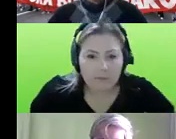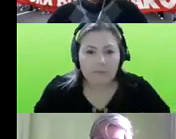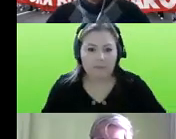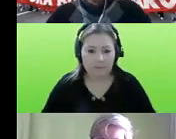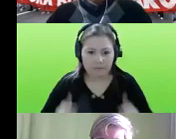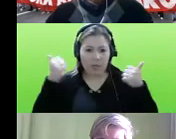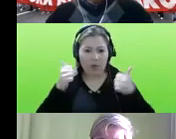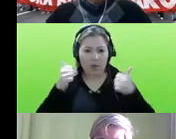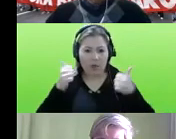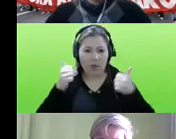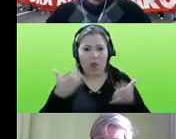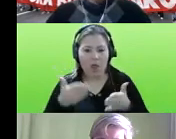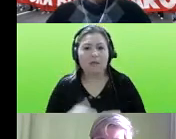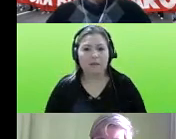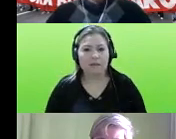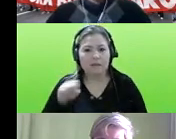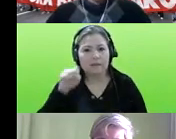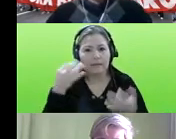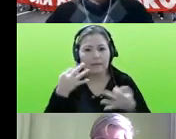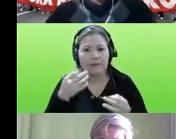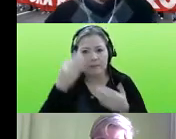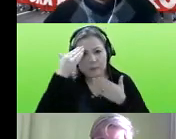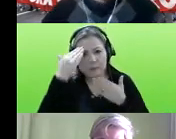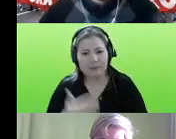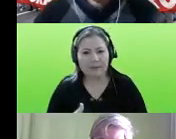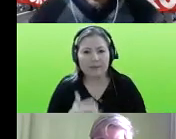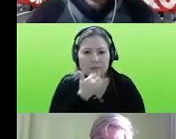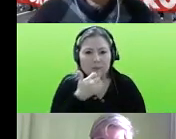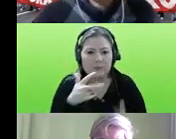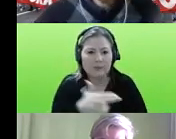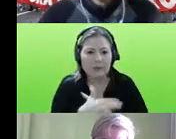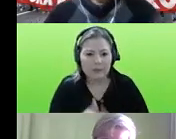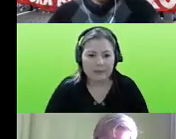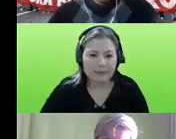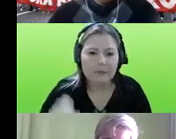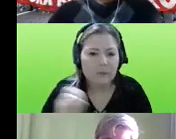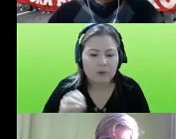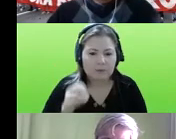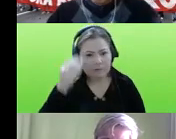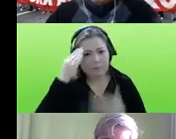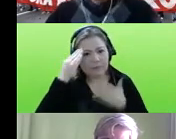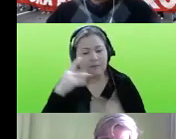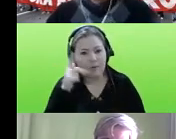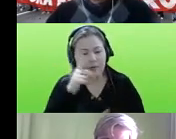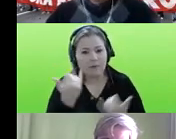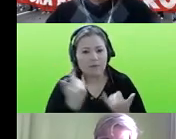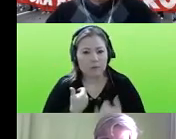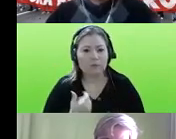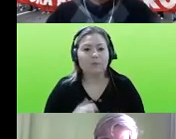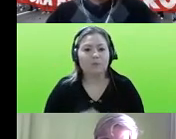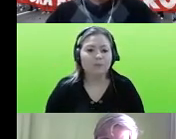Melhorou agora um pouco? Sim, perfeito. Muito obrigado. Desculpa lhe interromper. Ótimo, não. Obrigado que você avisou.